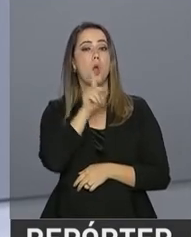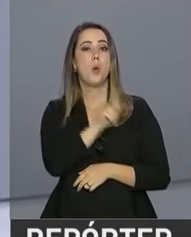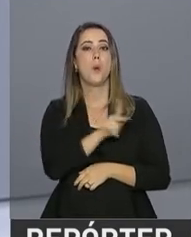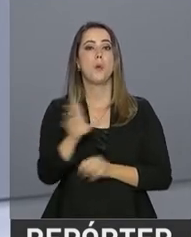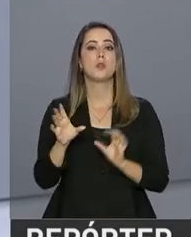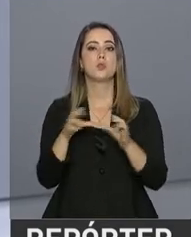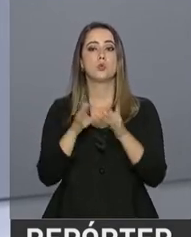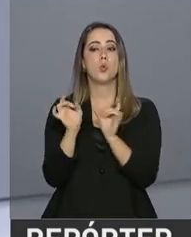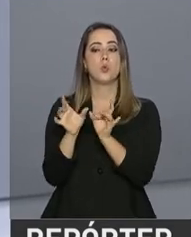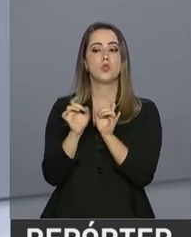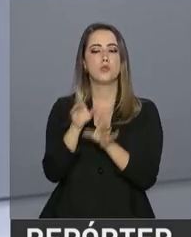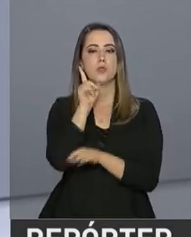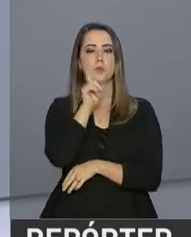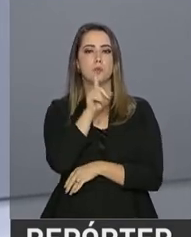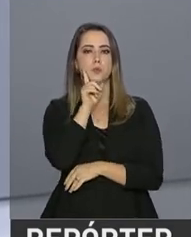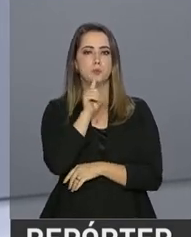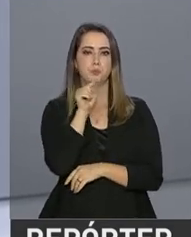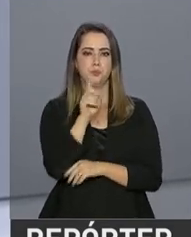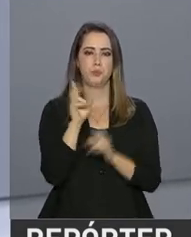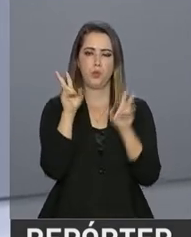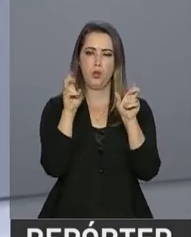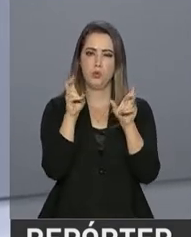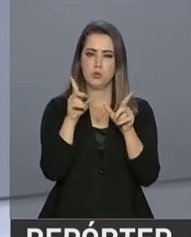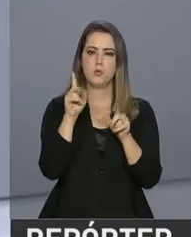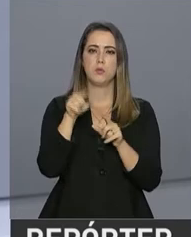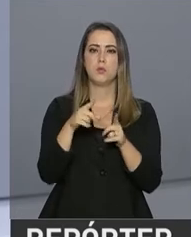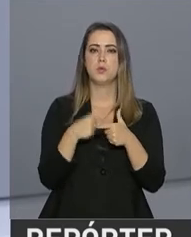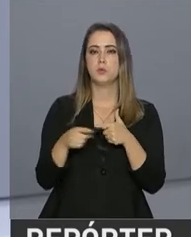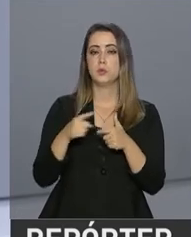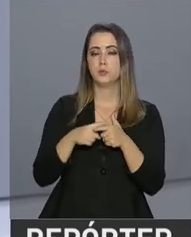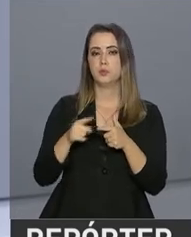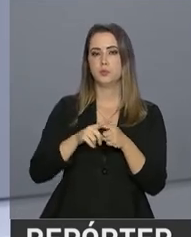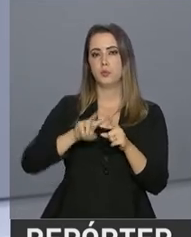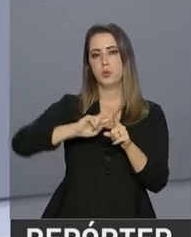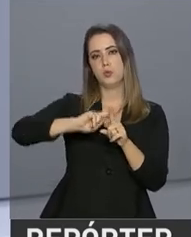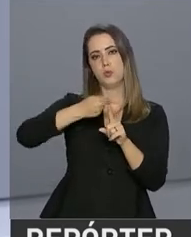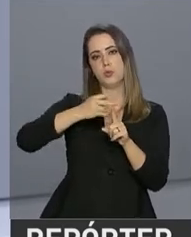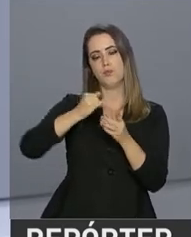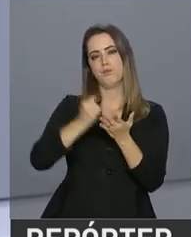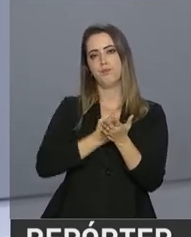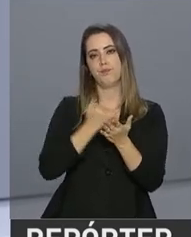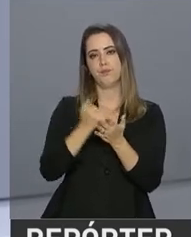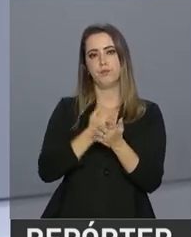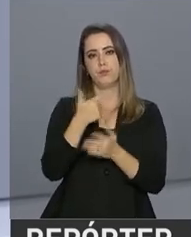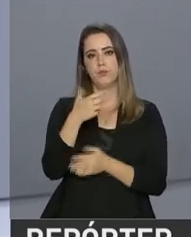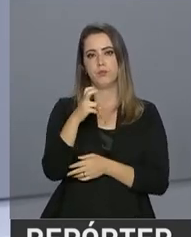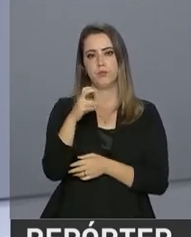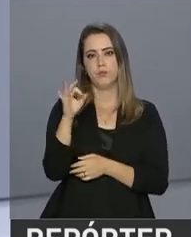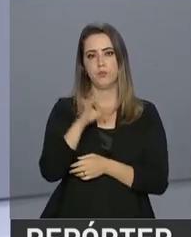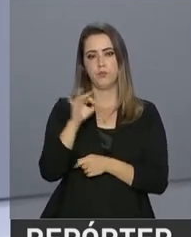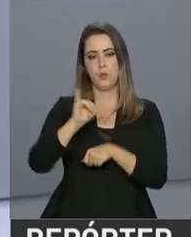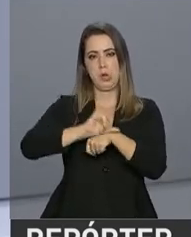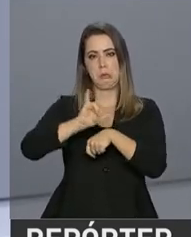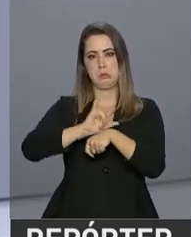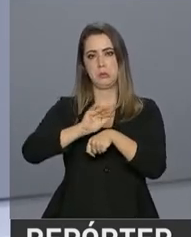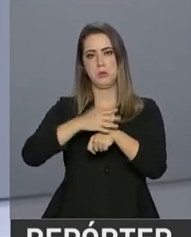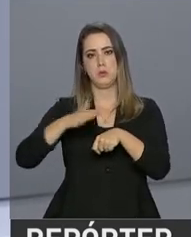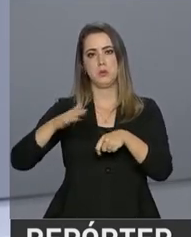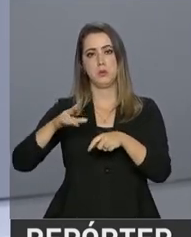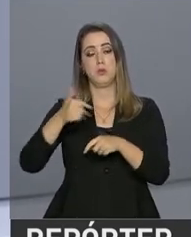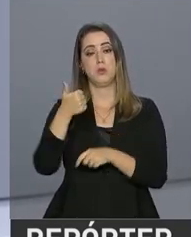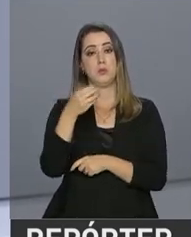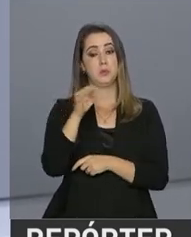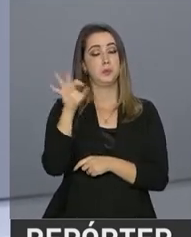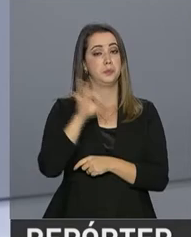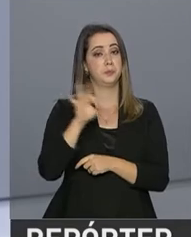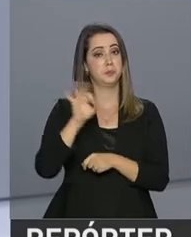comércio dos estados unidos um dos temas tratados foi a questão da sobretaxa de 25% para o aço e de